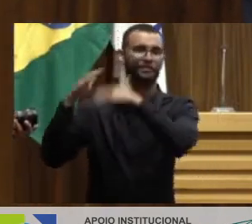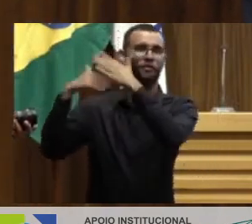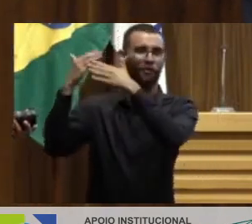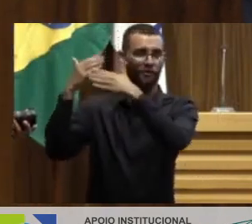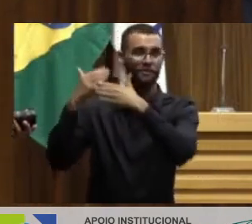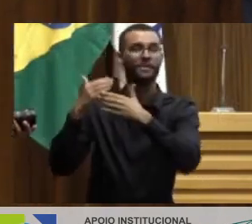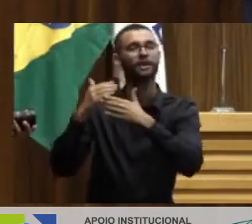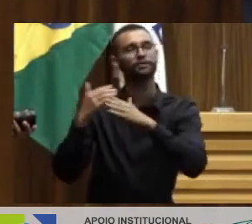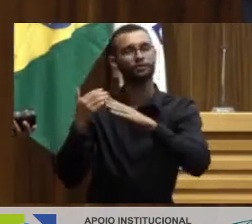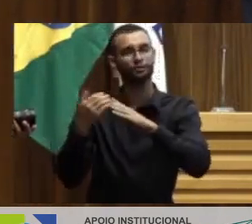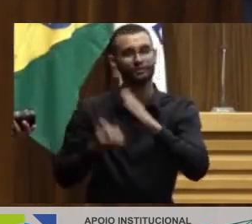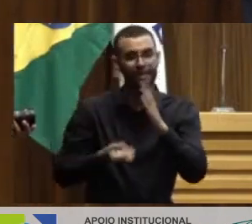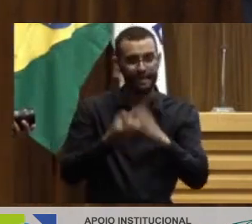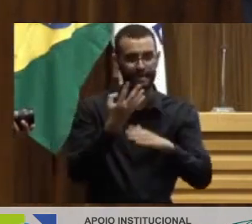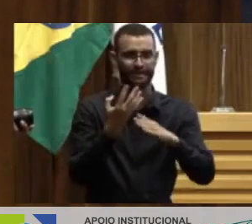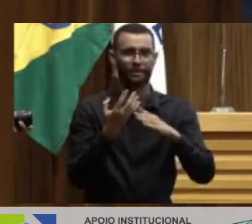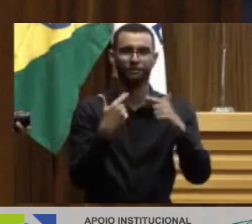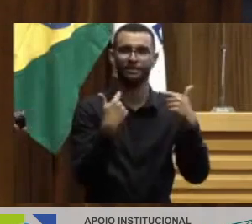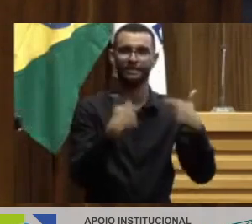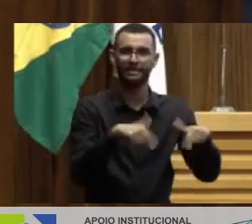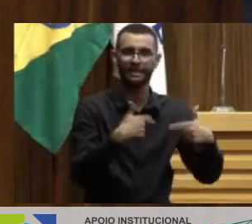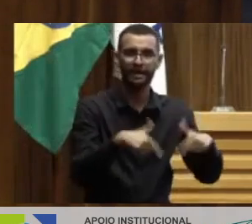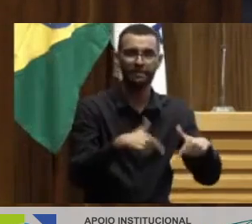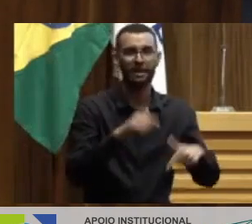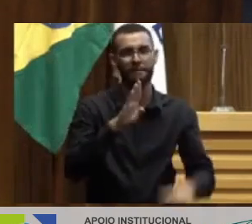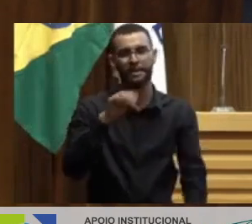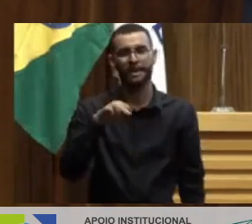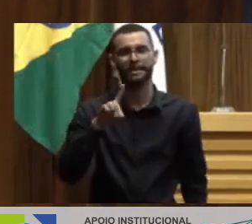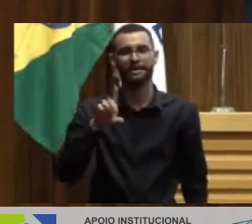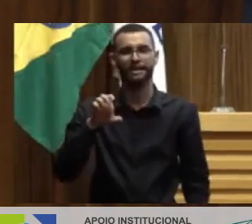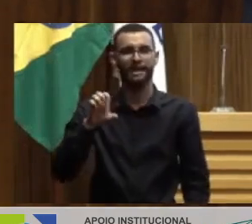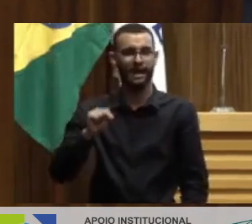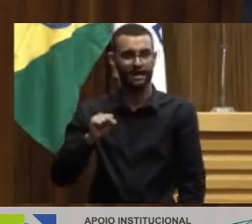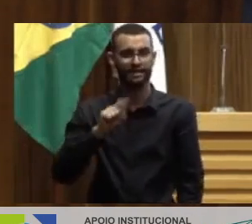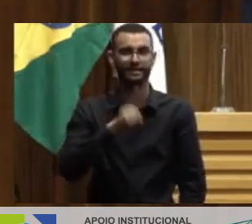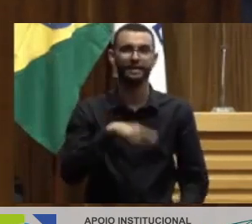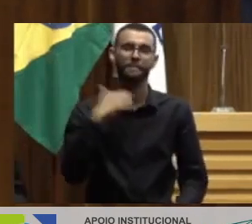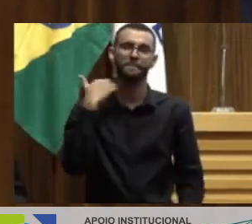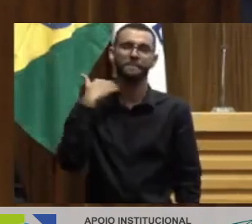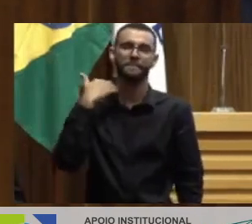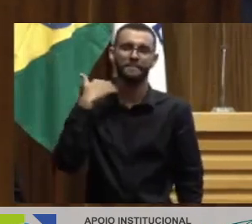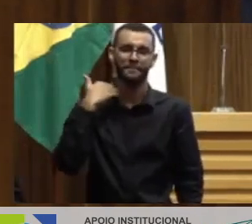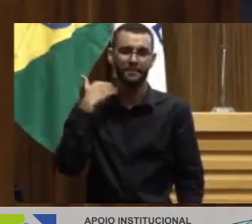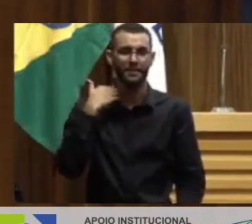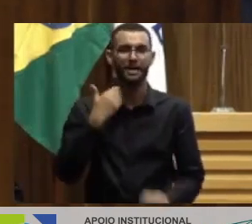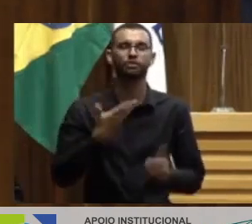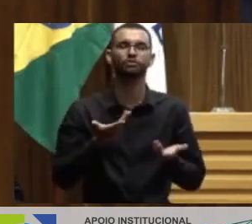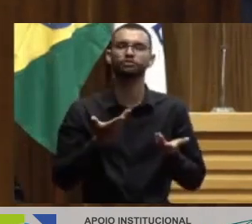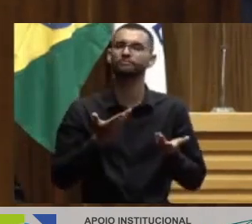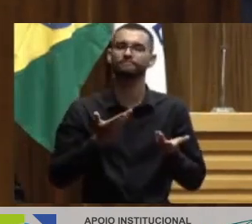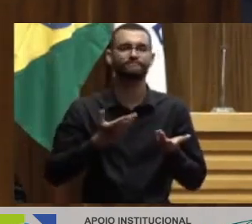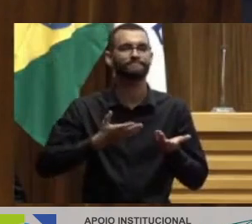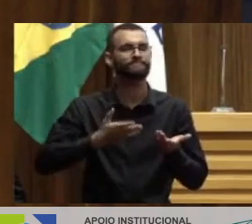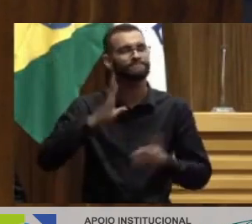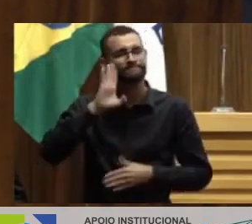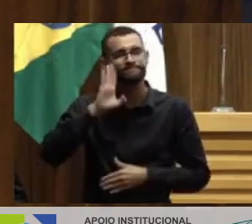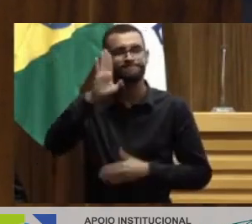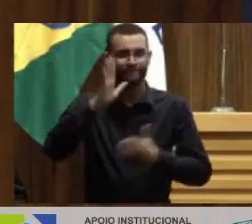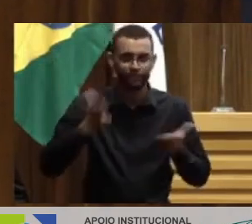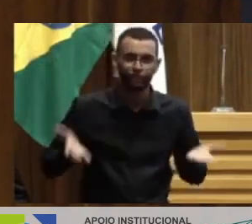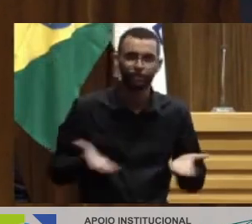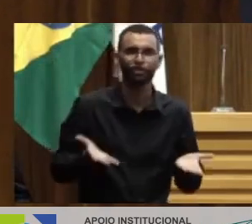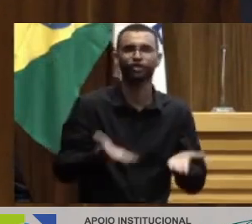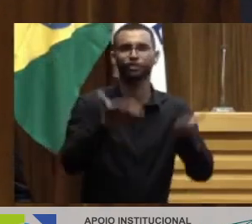do emprego, né, que é o BNDES, esse banco propulsor aí do